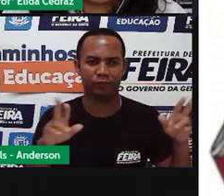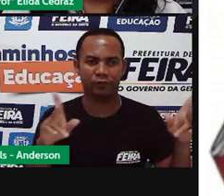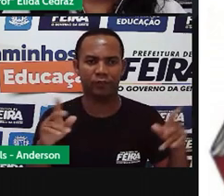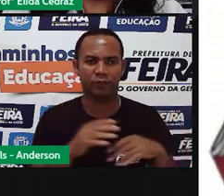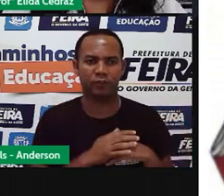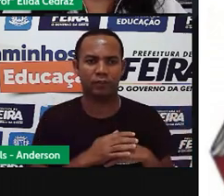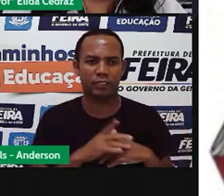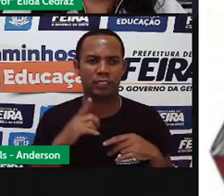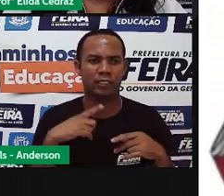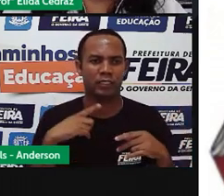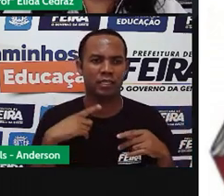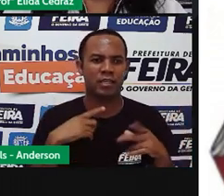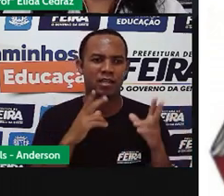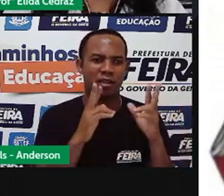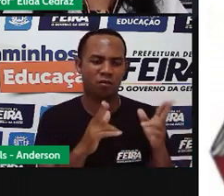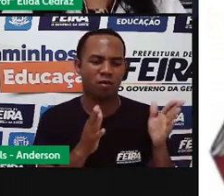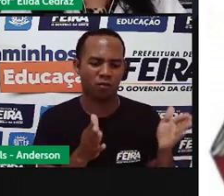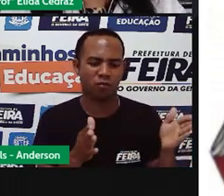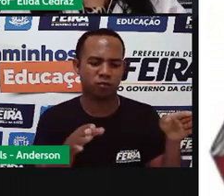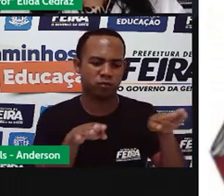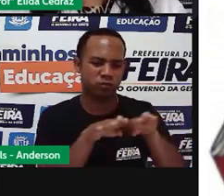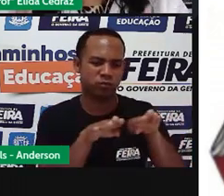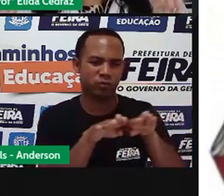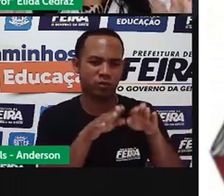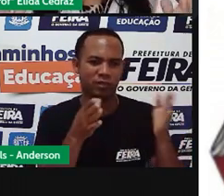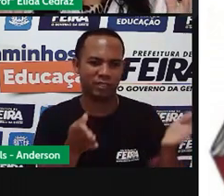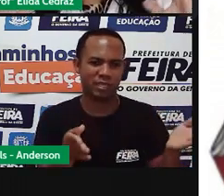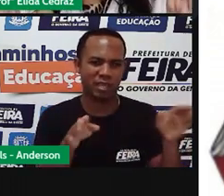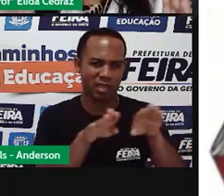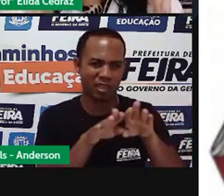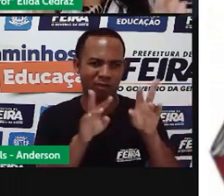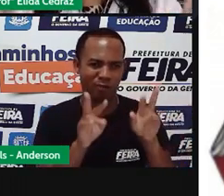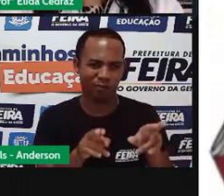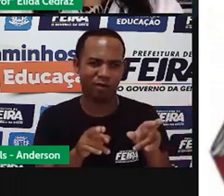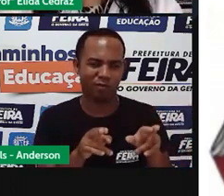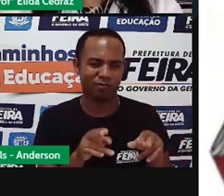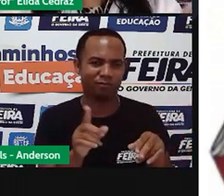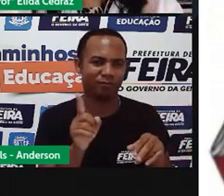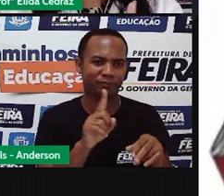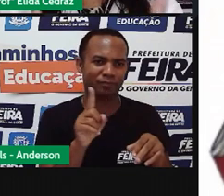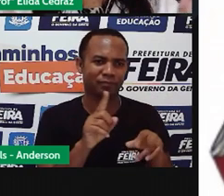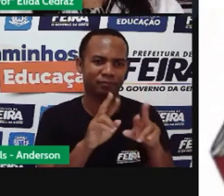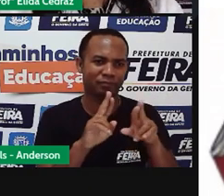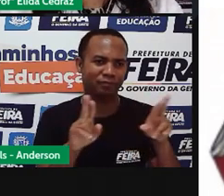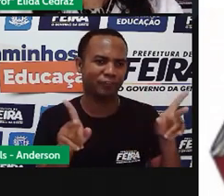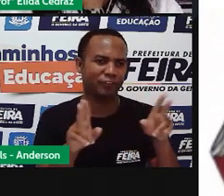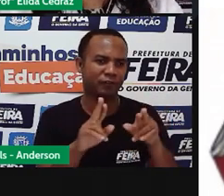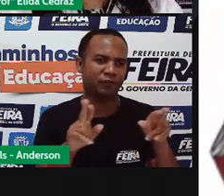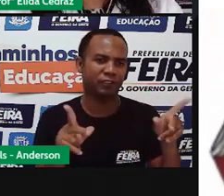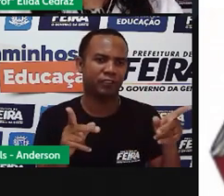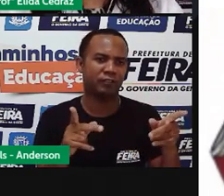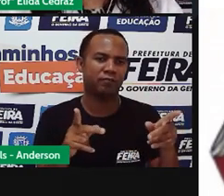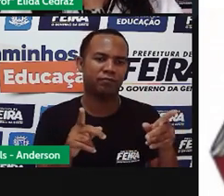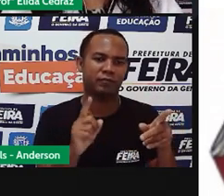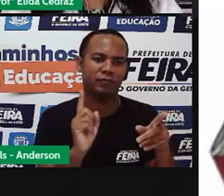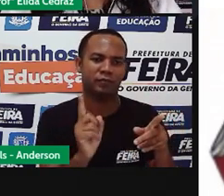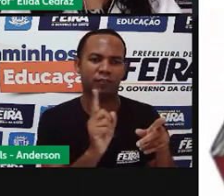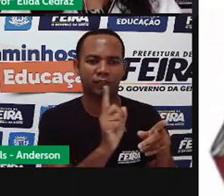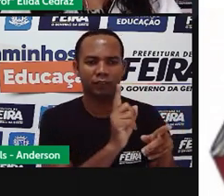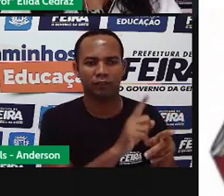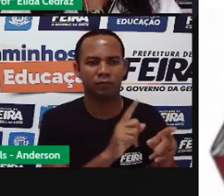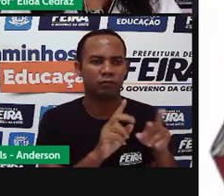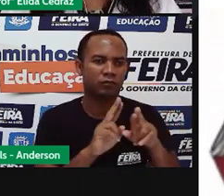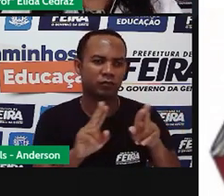Todos possuem o mesmo formato? Aqueles desenhos geométricos, eles possuem o mesmo tamanho? São todos quadrados? São